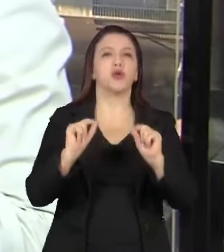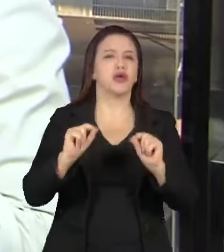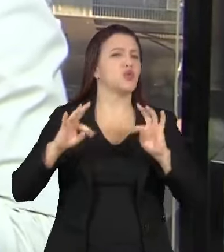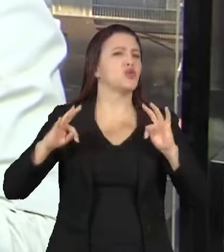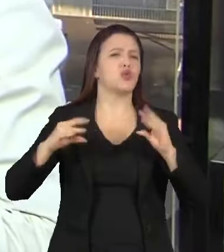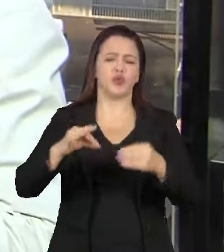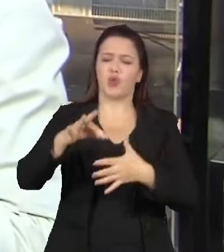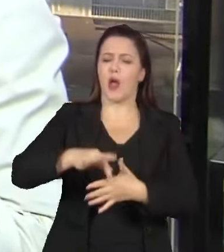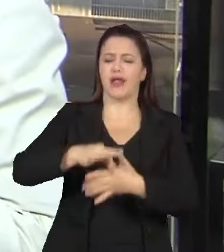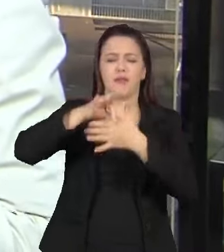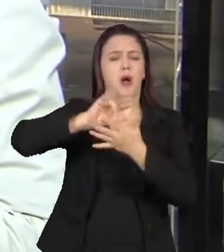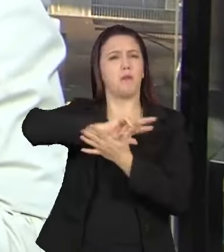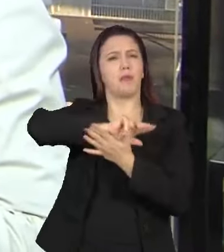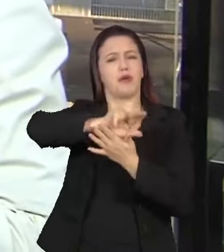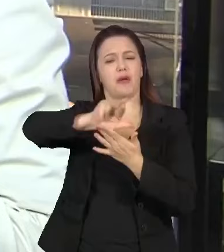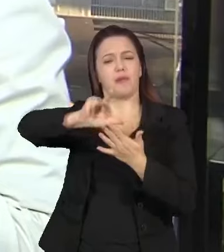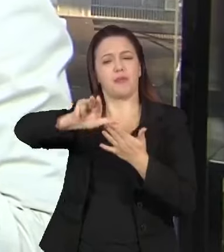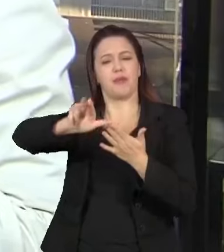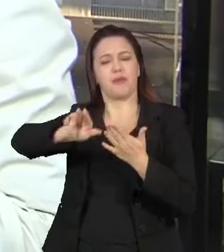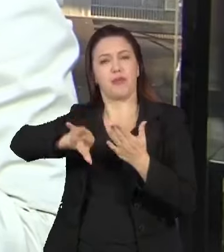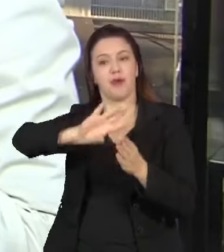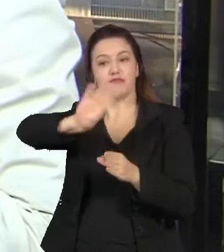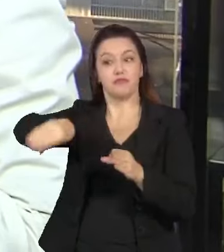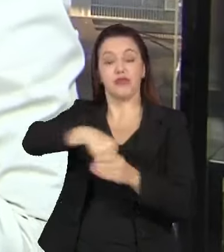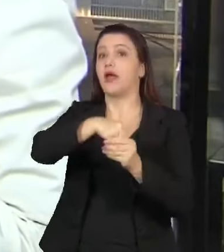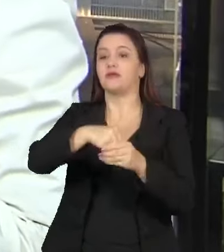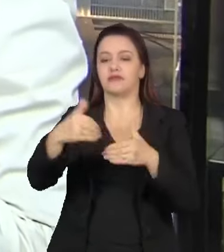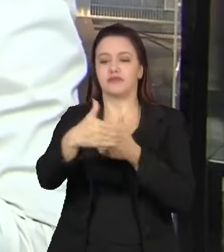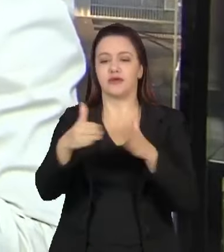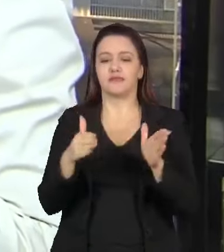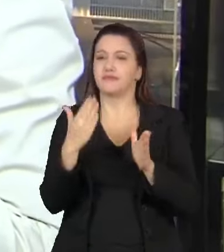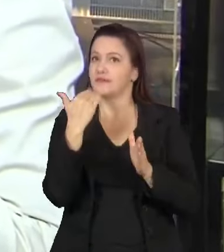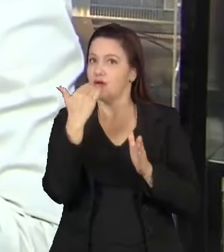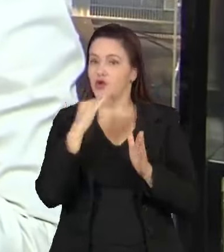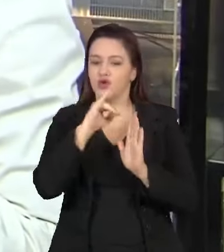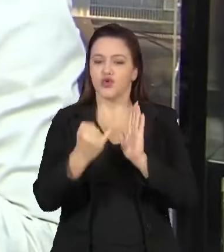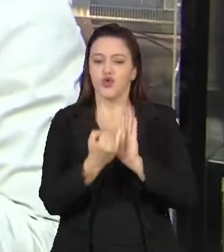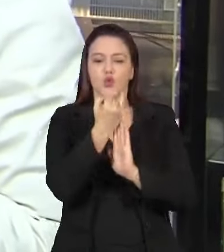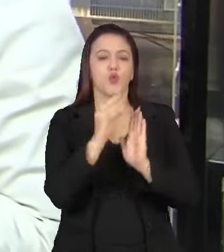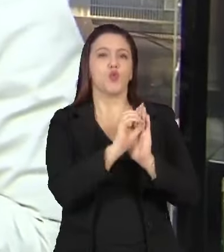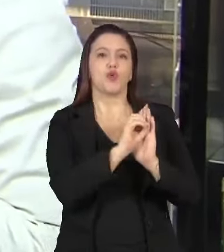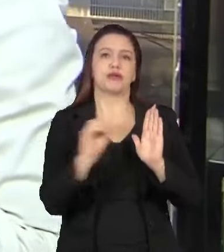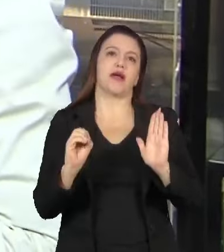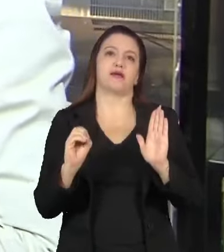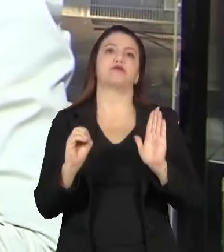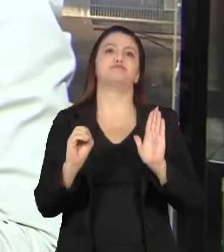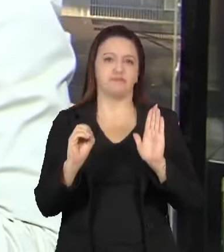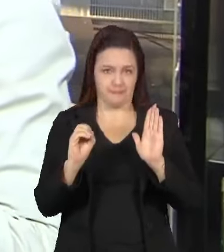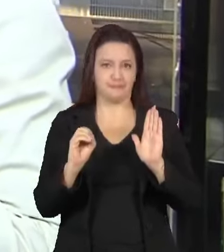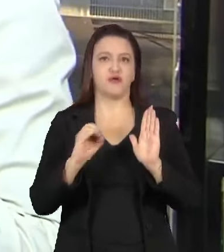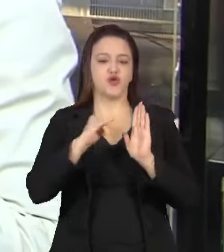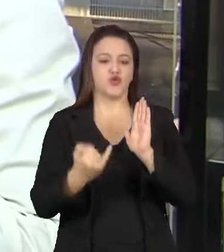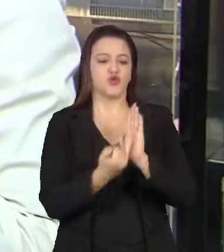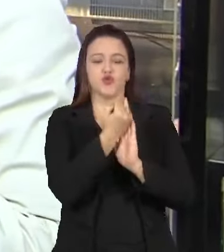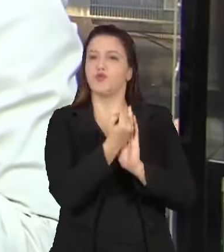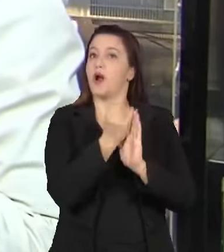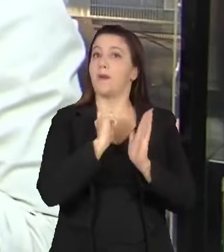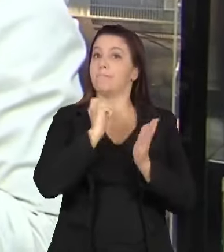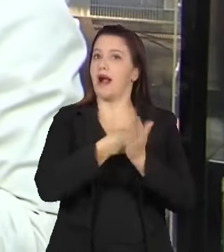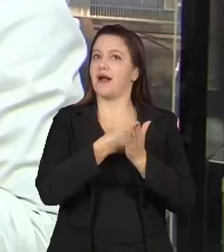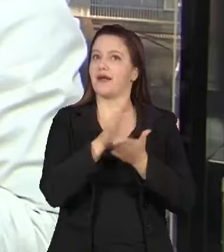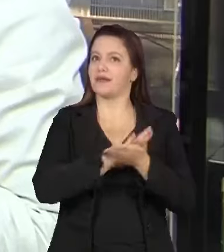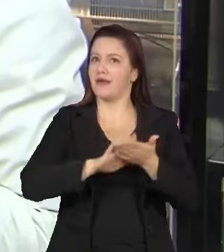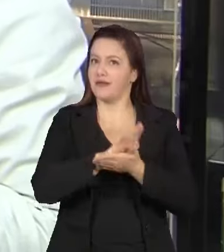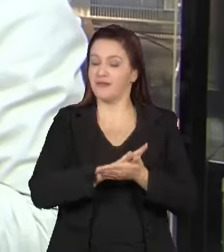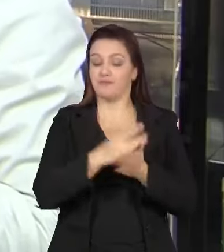origem animal sejam incluídas na cesta básica com alíquota zero ou seja isentas da cobrança de impostos na versão